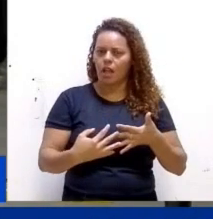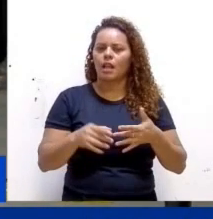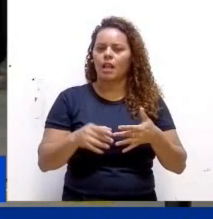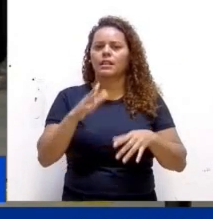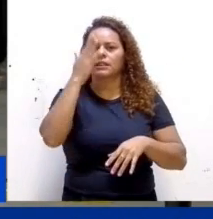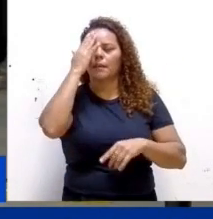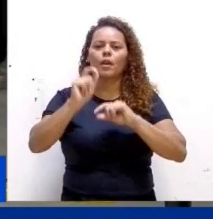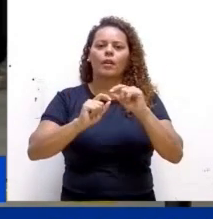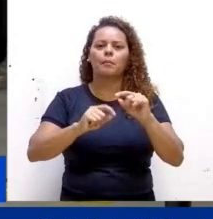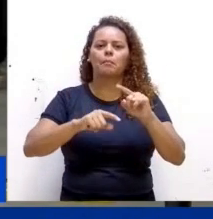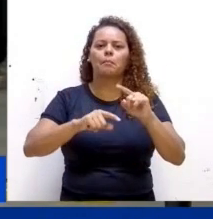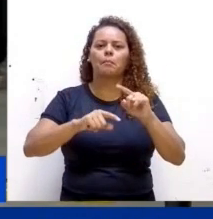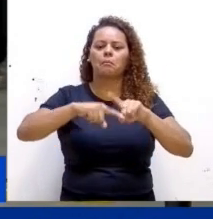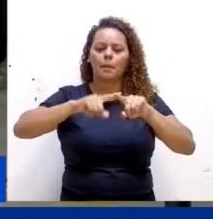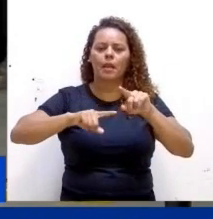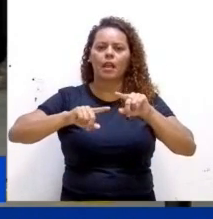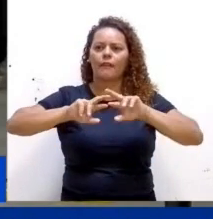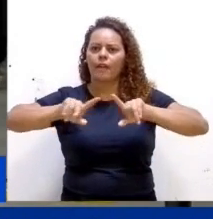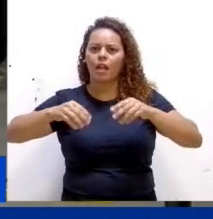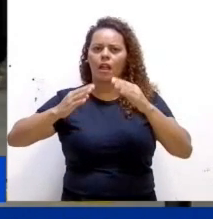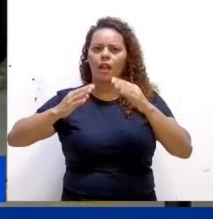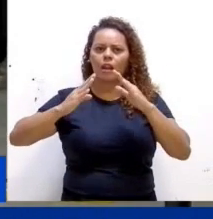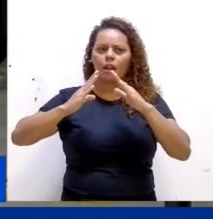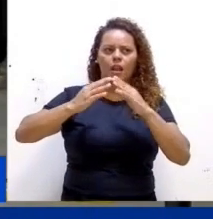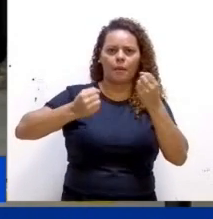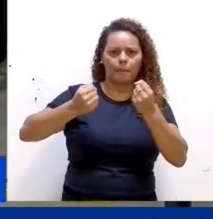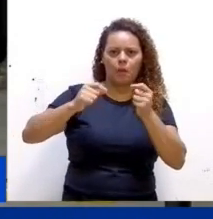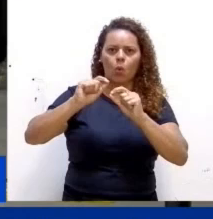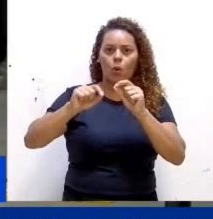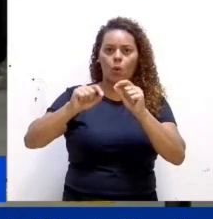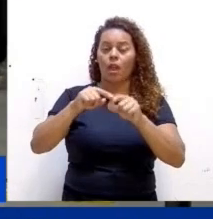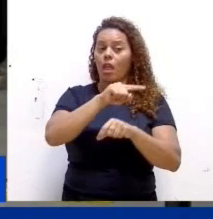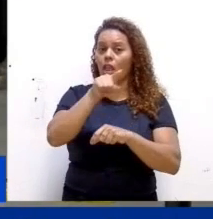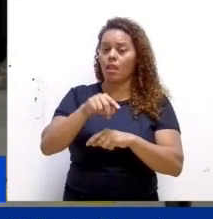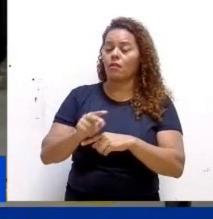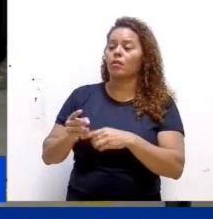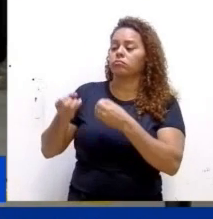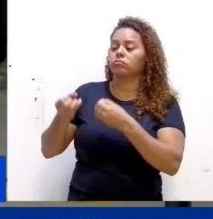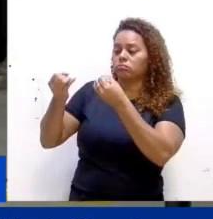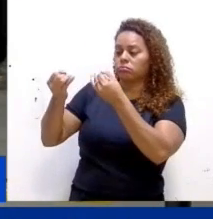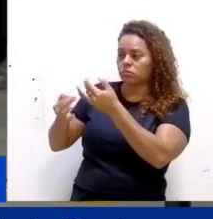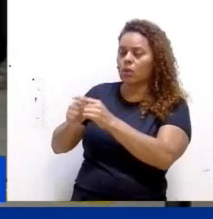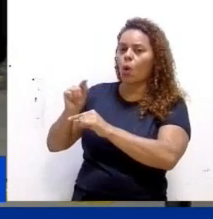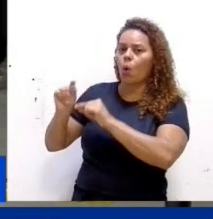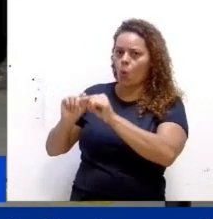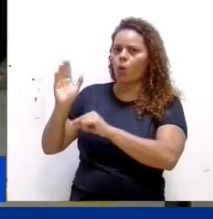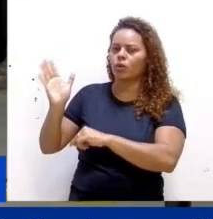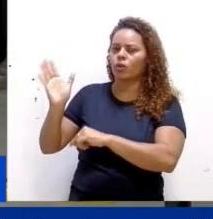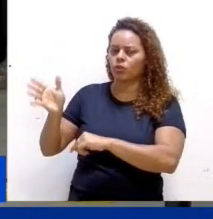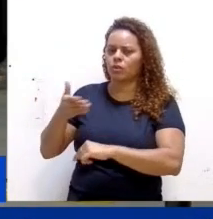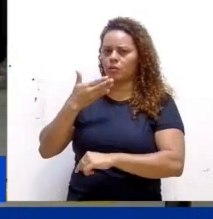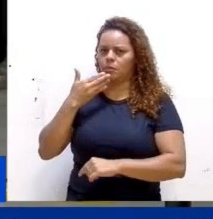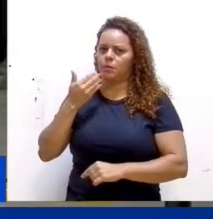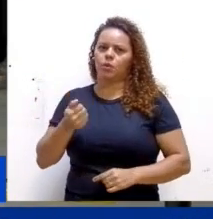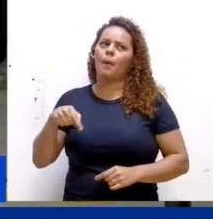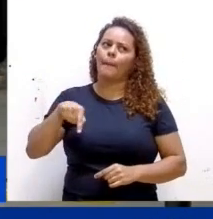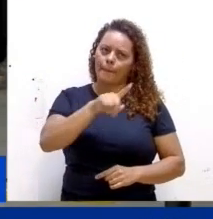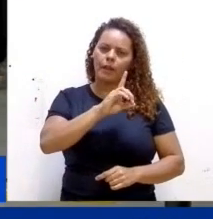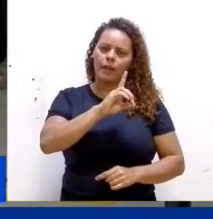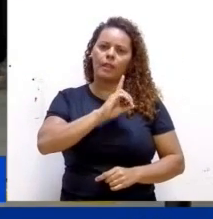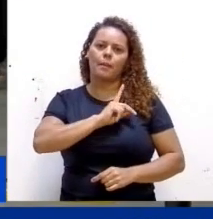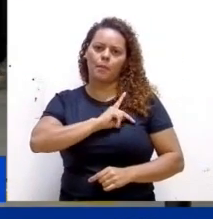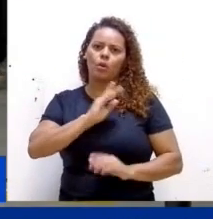bens, e aí um defensor público pode te orientar, acompanhar teu caso melhor.